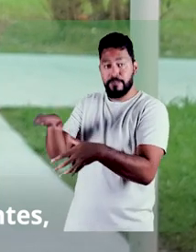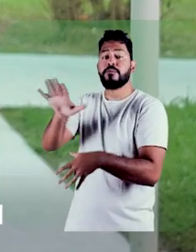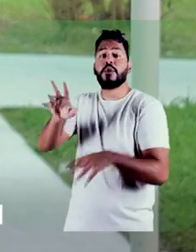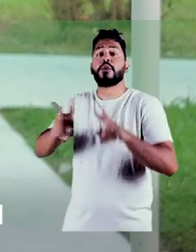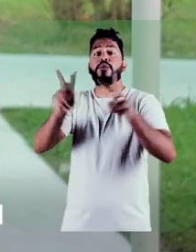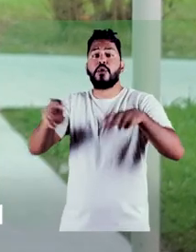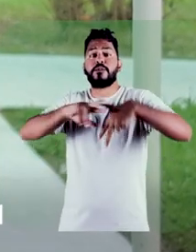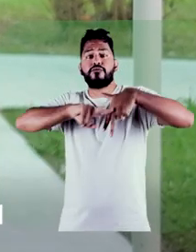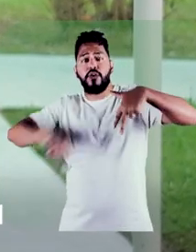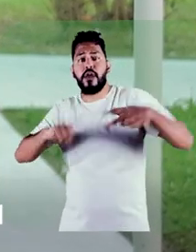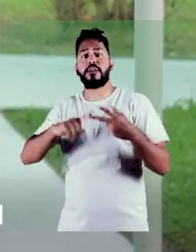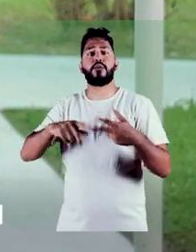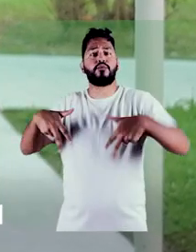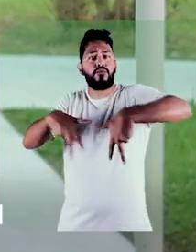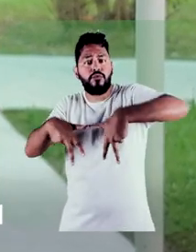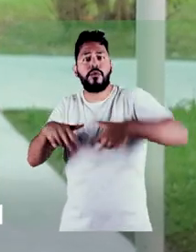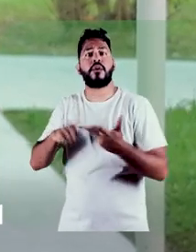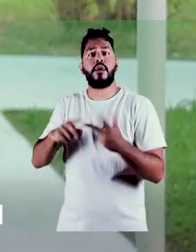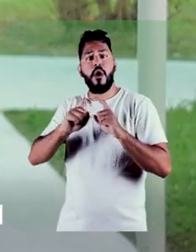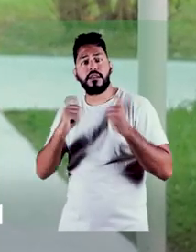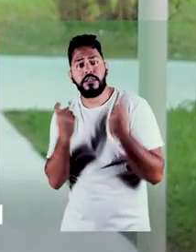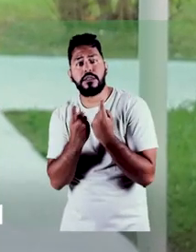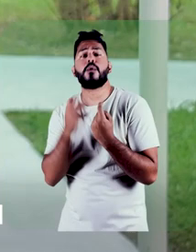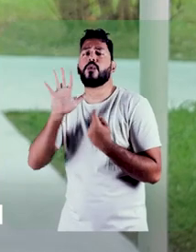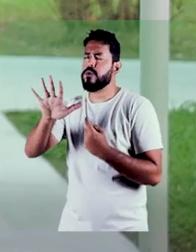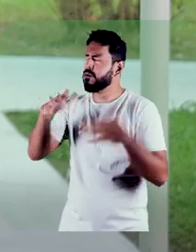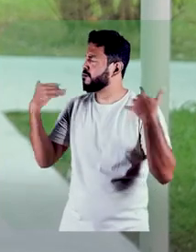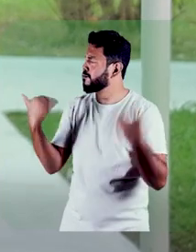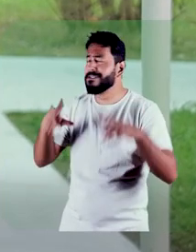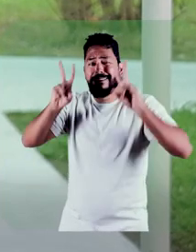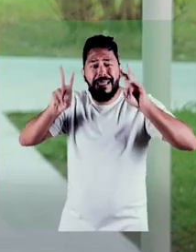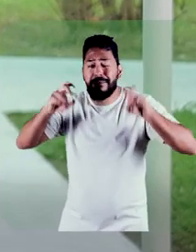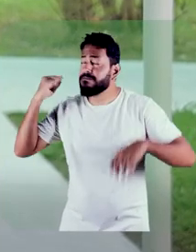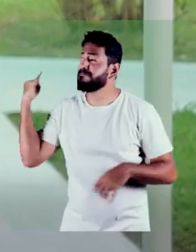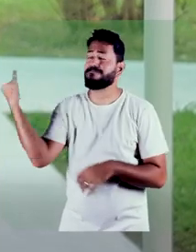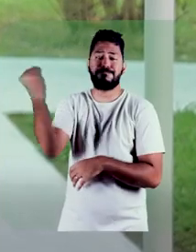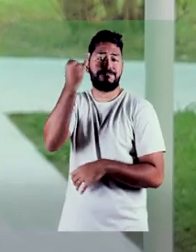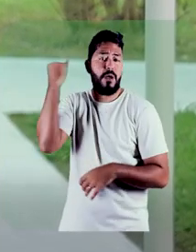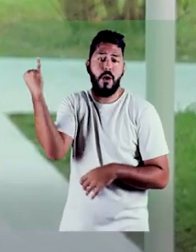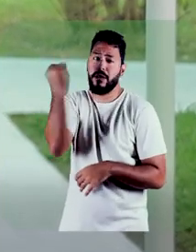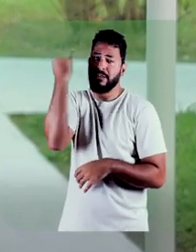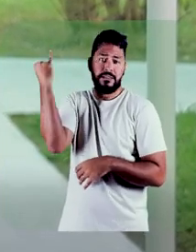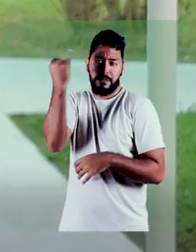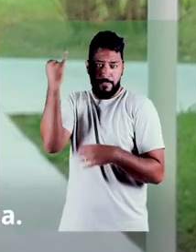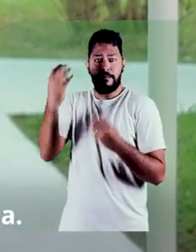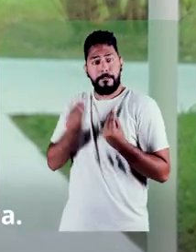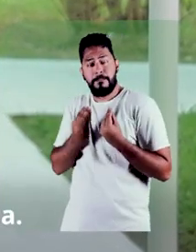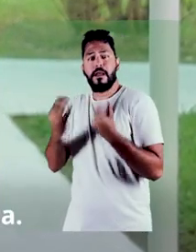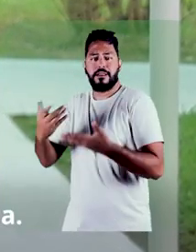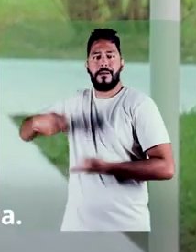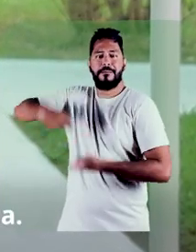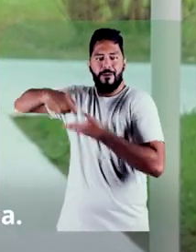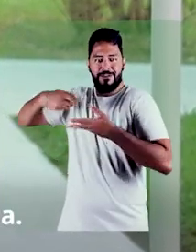estudantes, a questão de gênero e a questão da orientação sexual são consideradas fatores importantes na